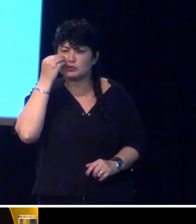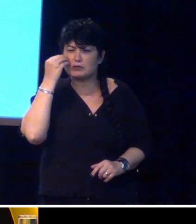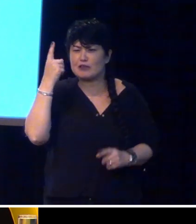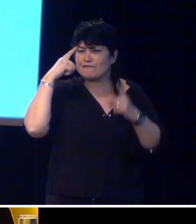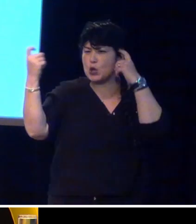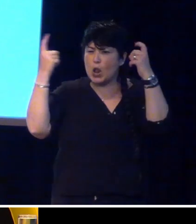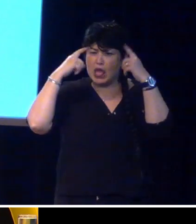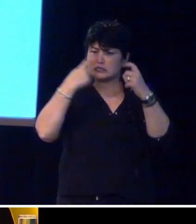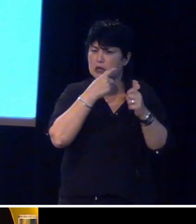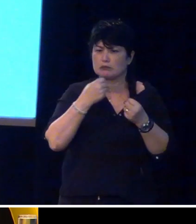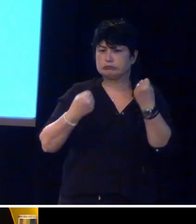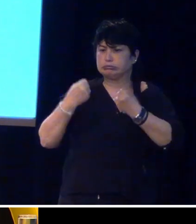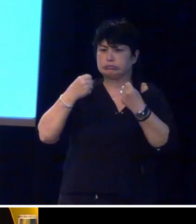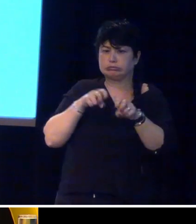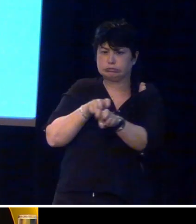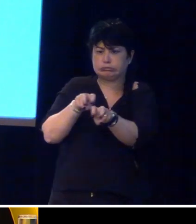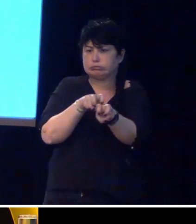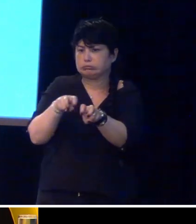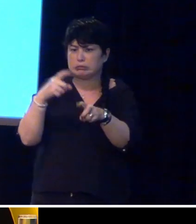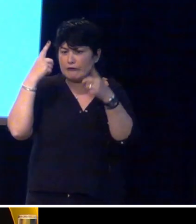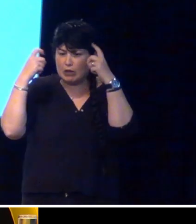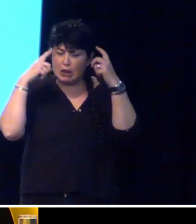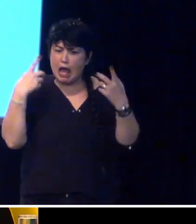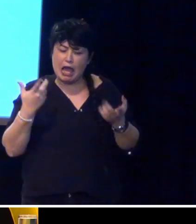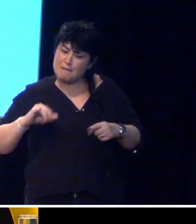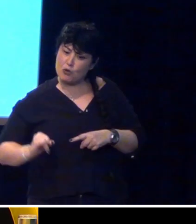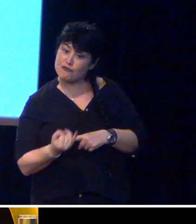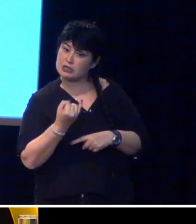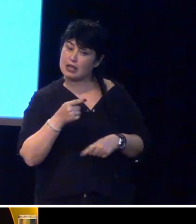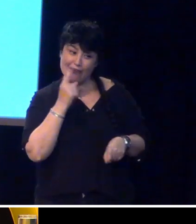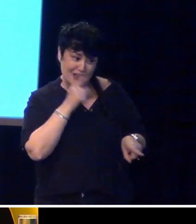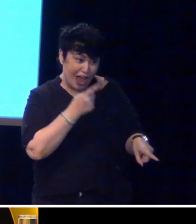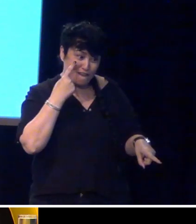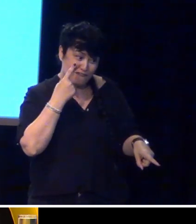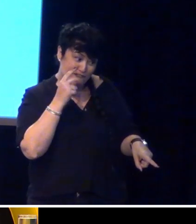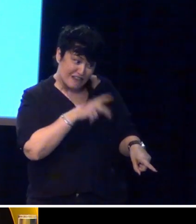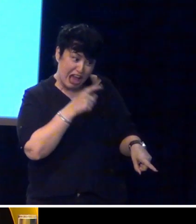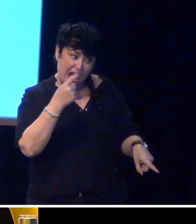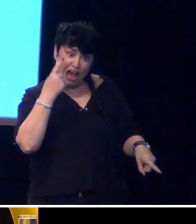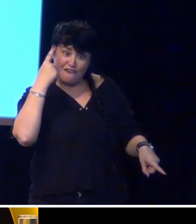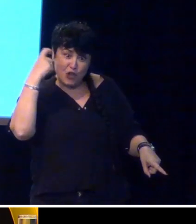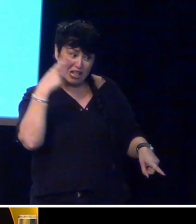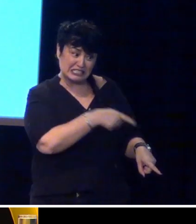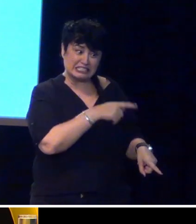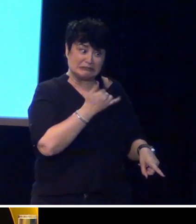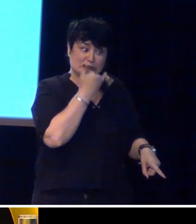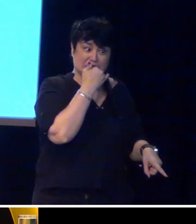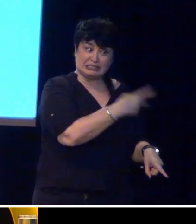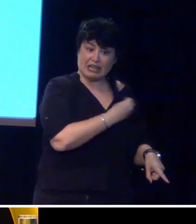de violência no trânsito, e ele resolveu aproveitar essa experiência para trabalhar a língua